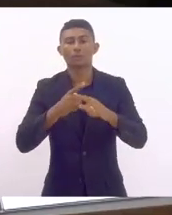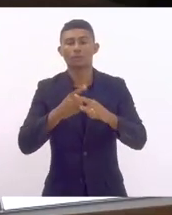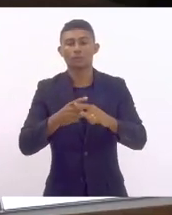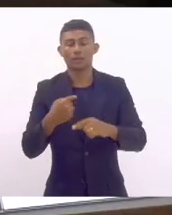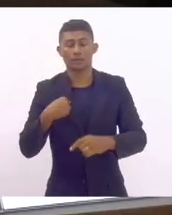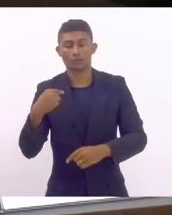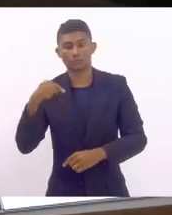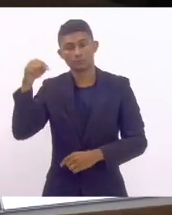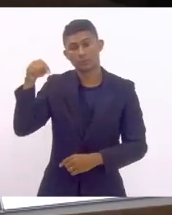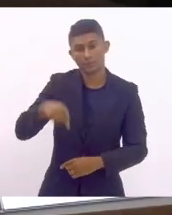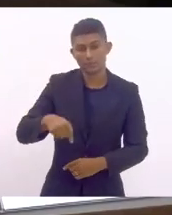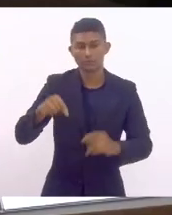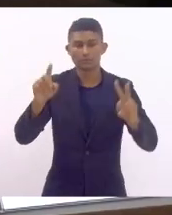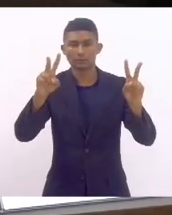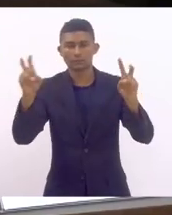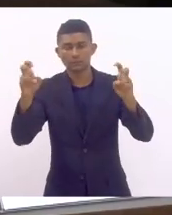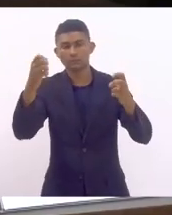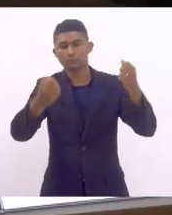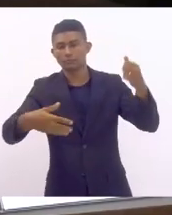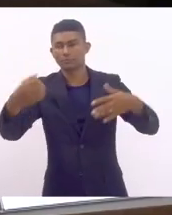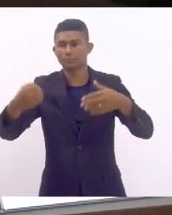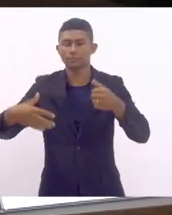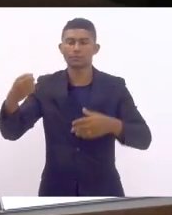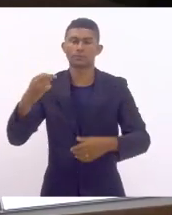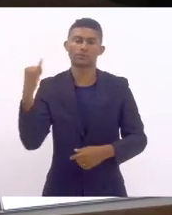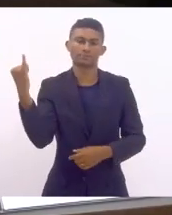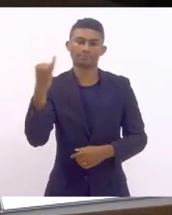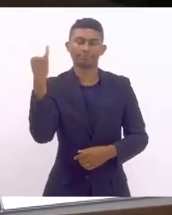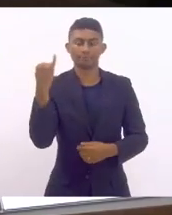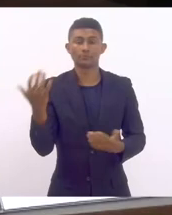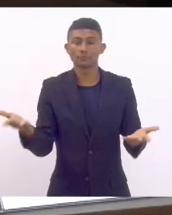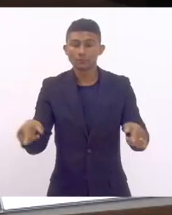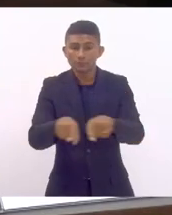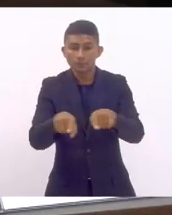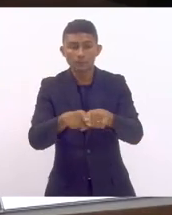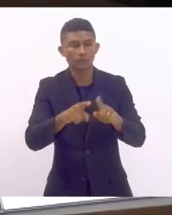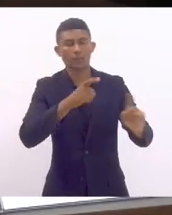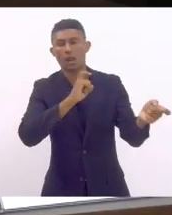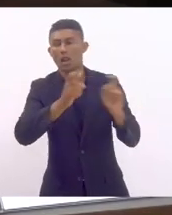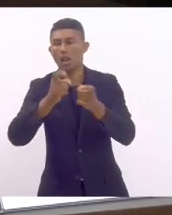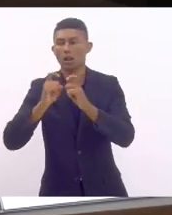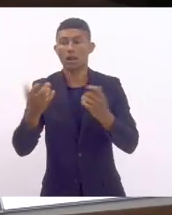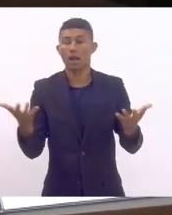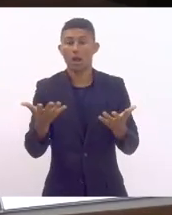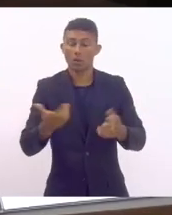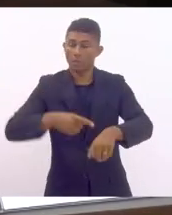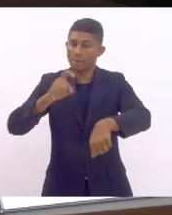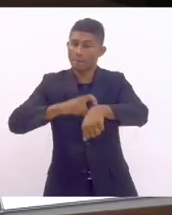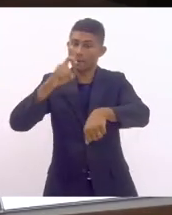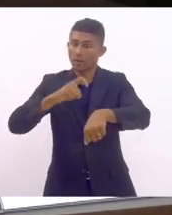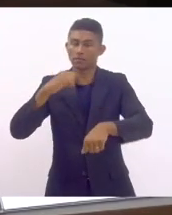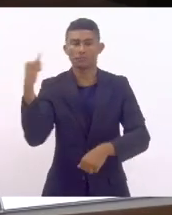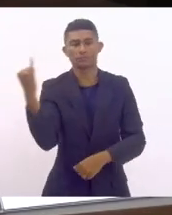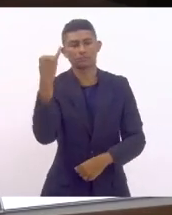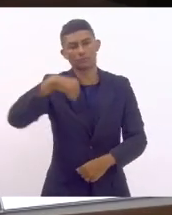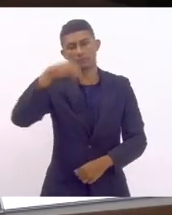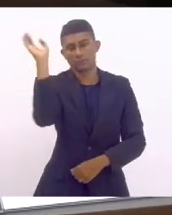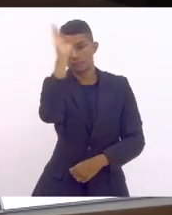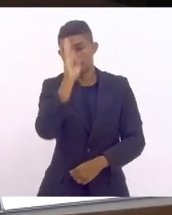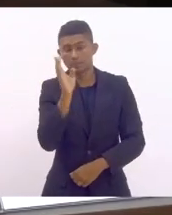de fazer essa discussão né e debater nesse momento que é tão importante para o país da gente debater alternativas